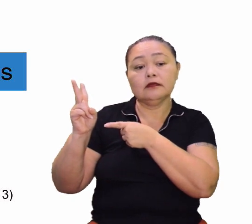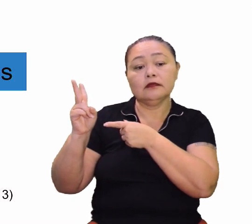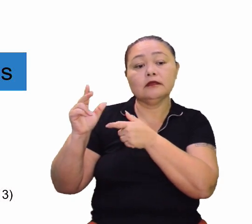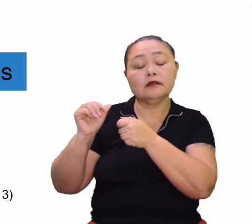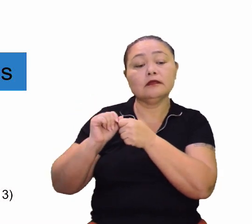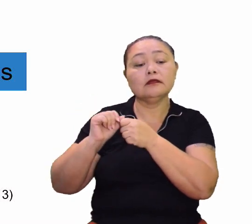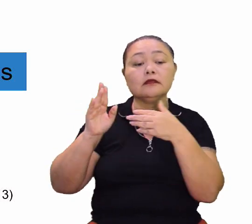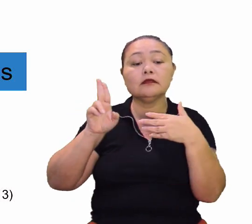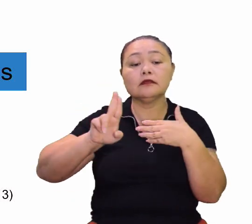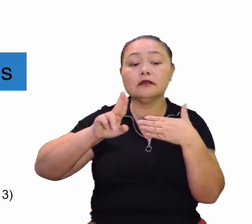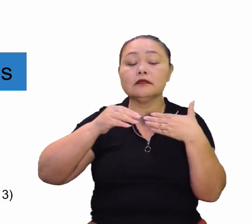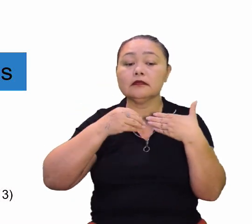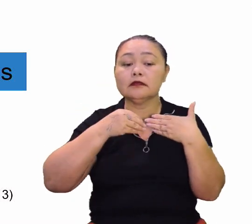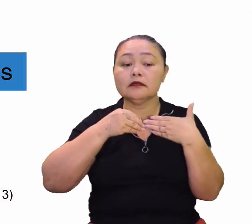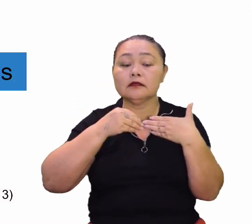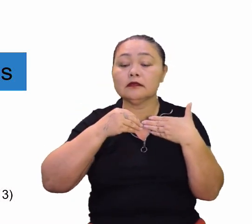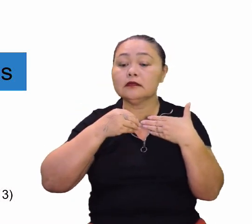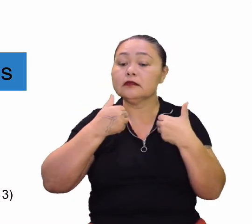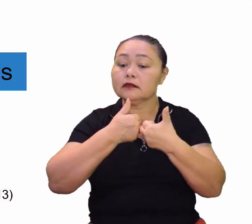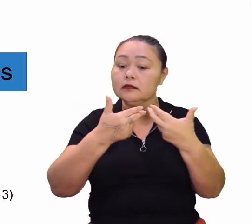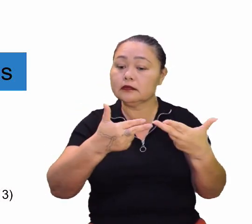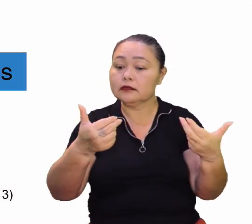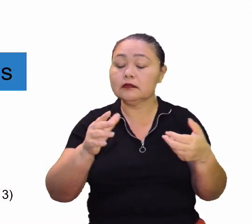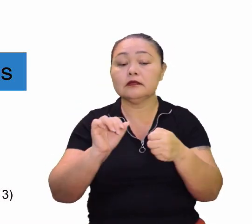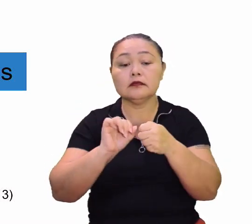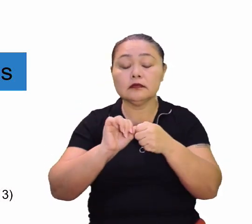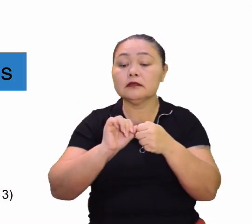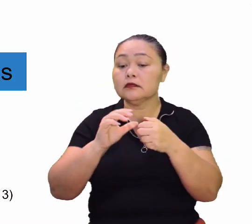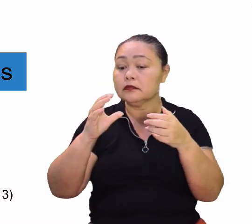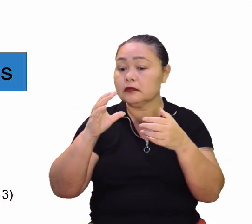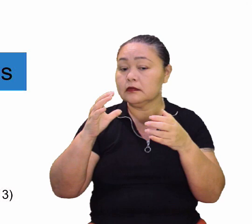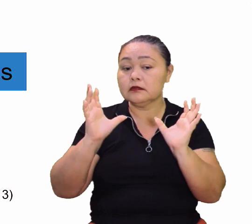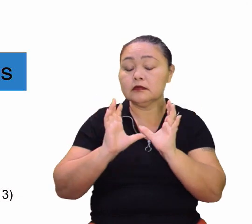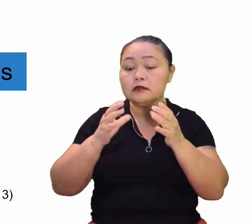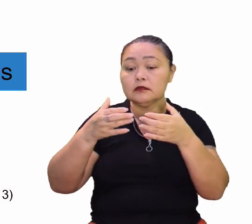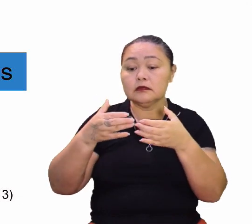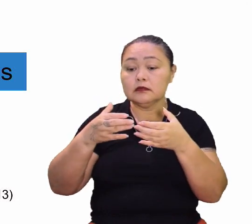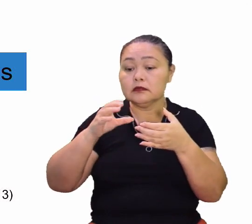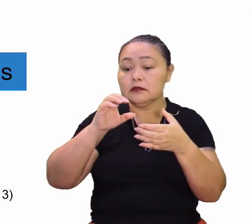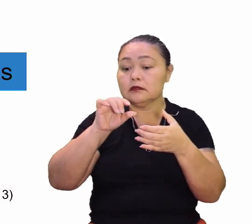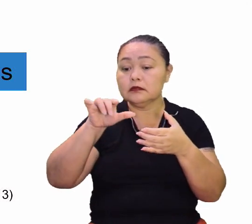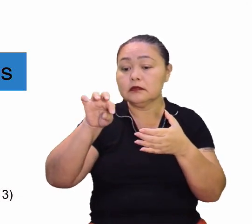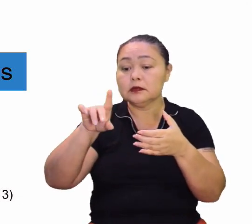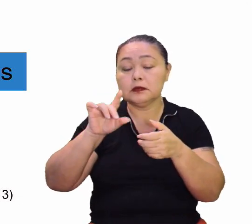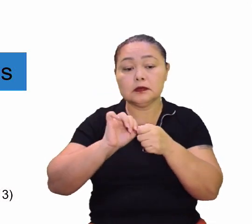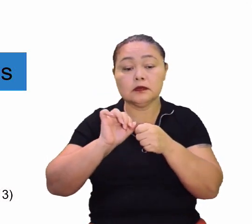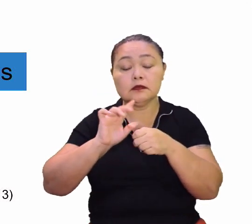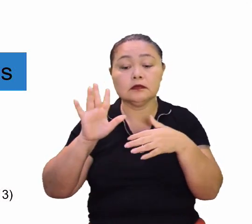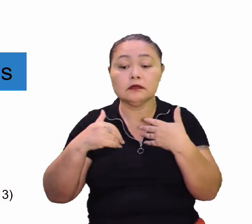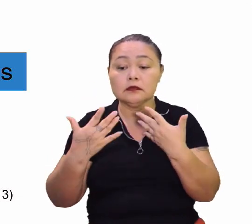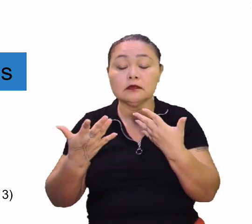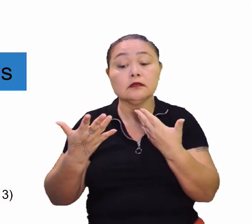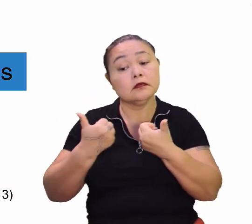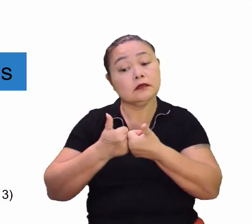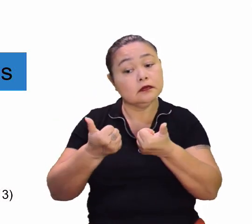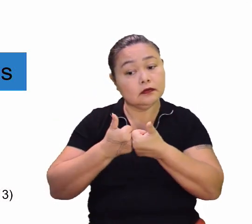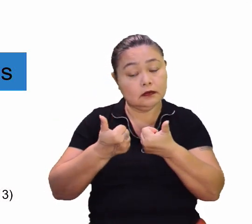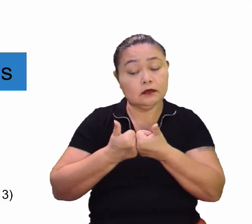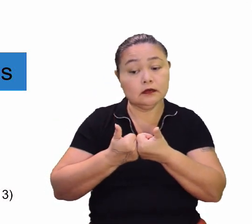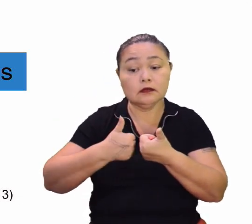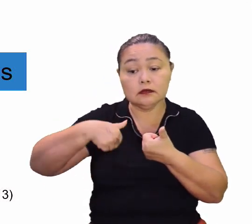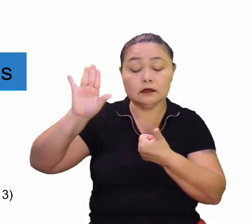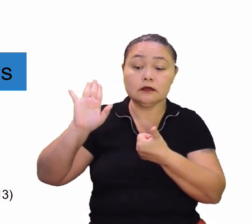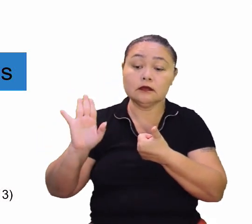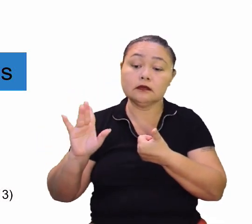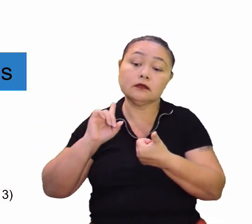Transporte coletivo. Uso de transporte coletivo. Ué, professor, se vai pegar ônibus, aí que